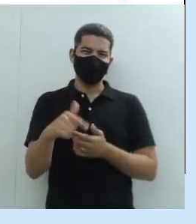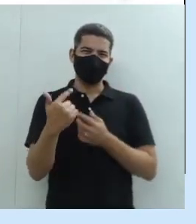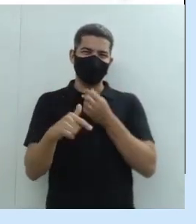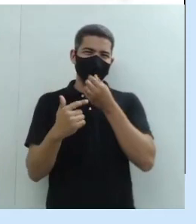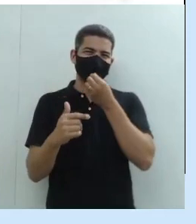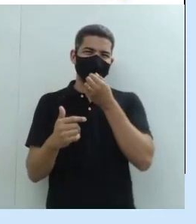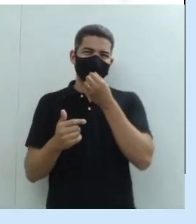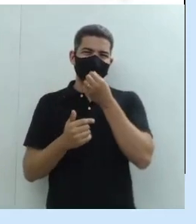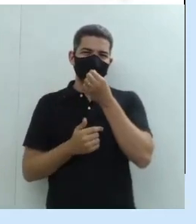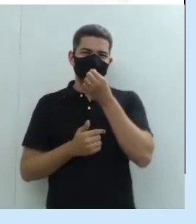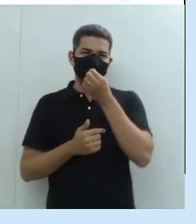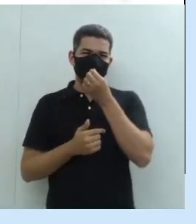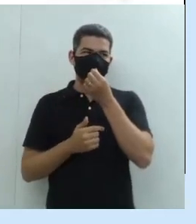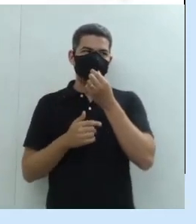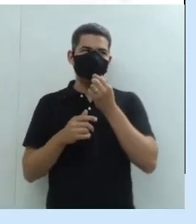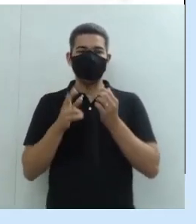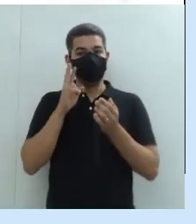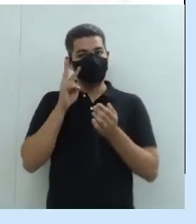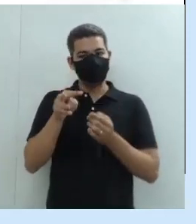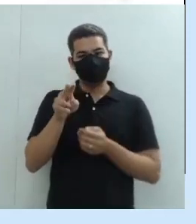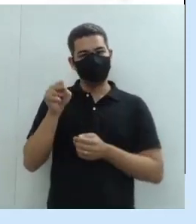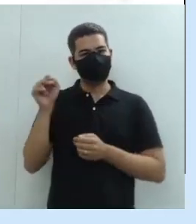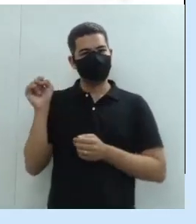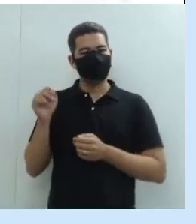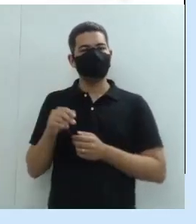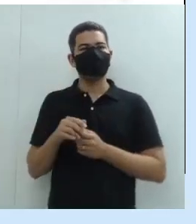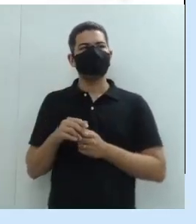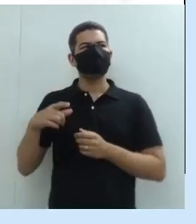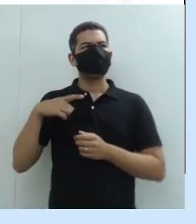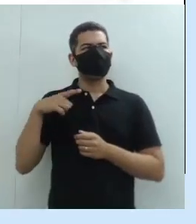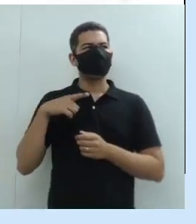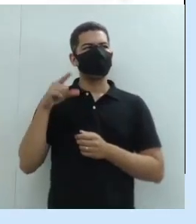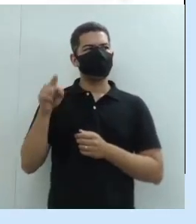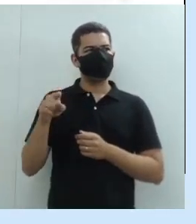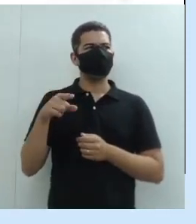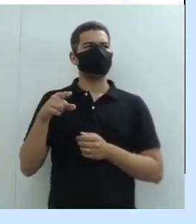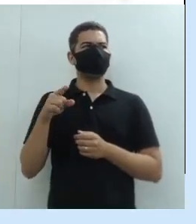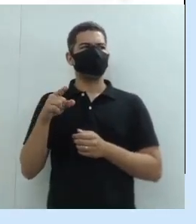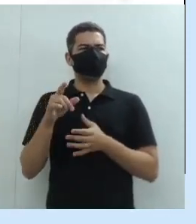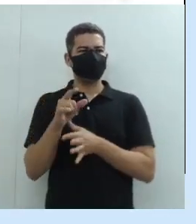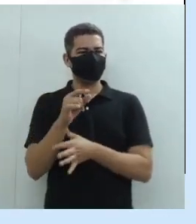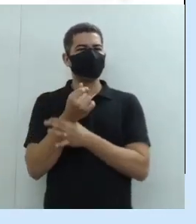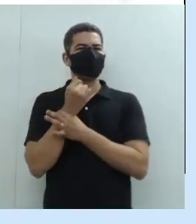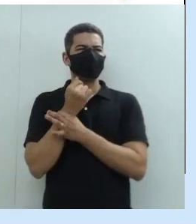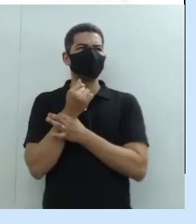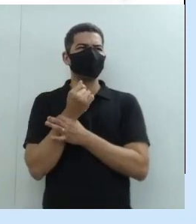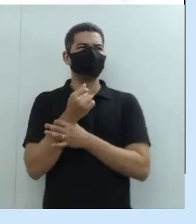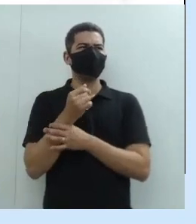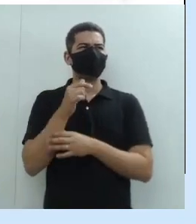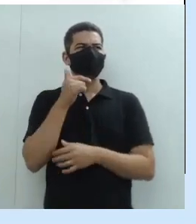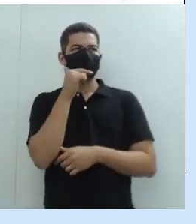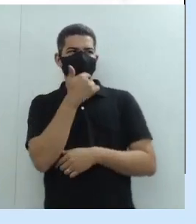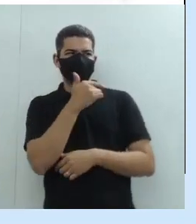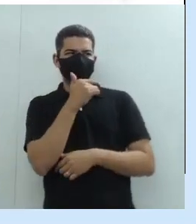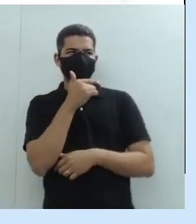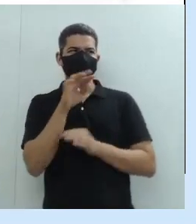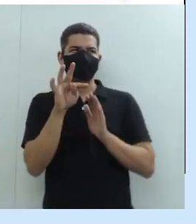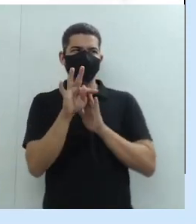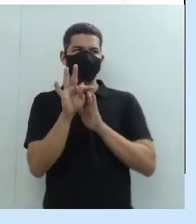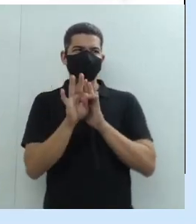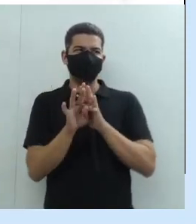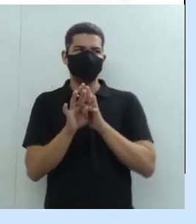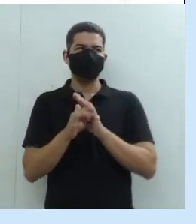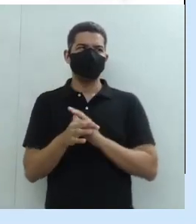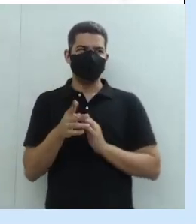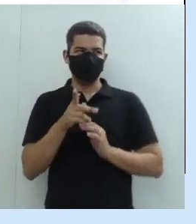normalmente por uma carta, eu particularmente nunca vi. Então é essa situação que acaba garantindo o humor neste texto.